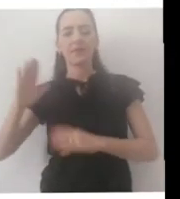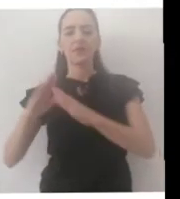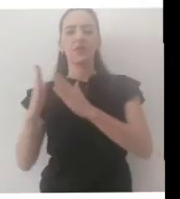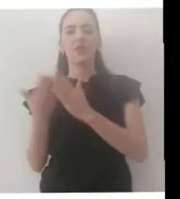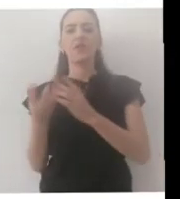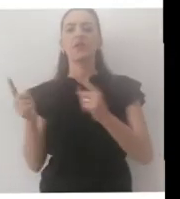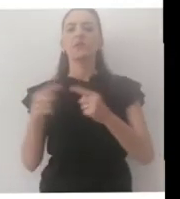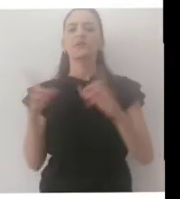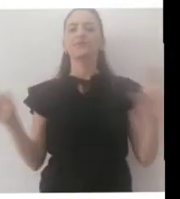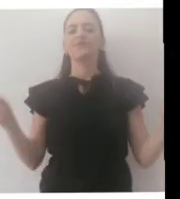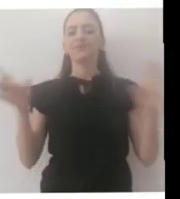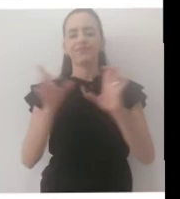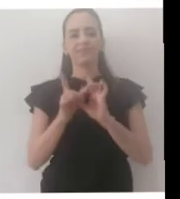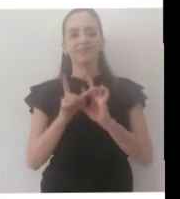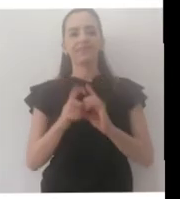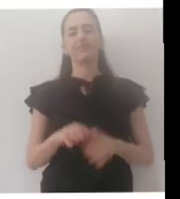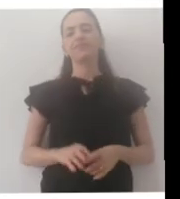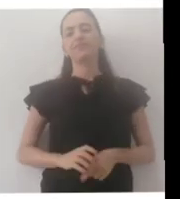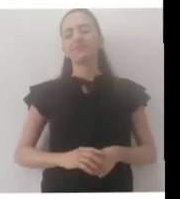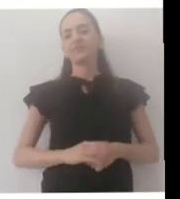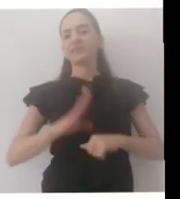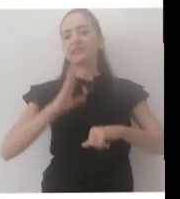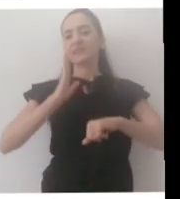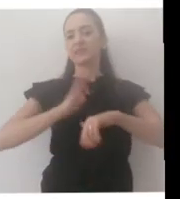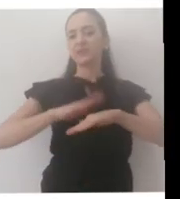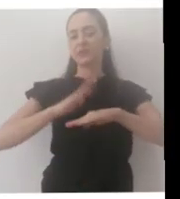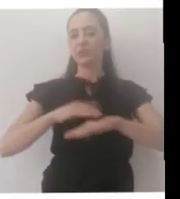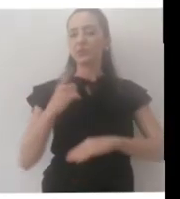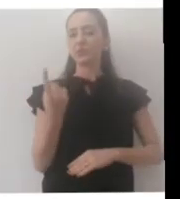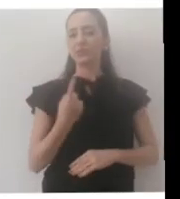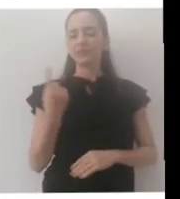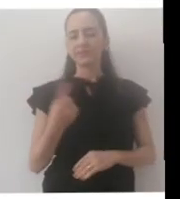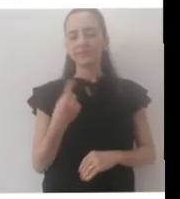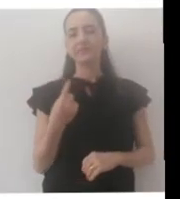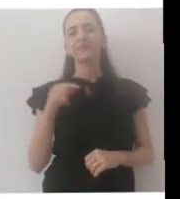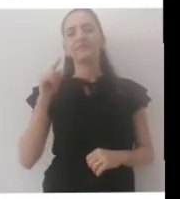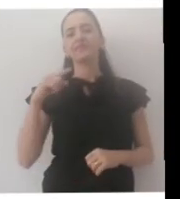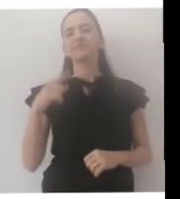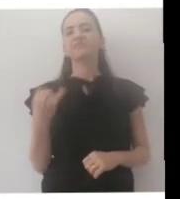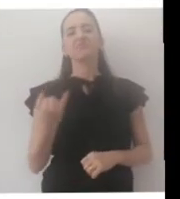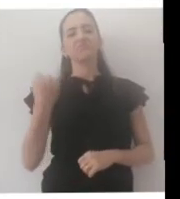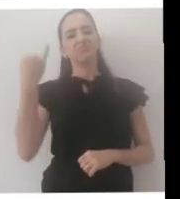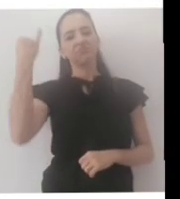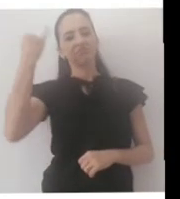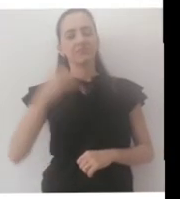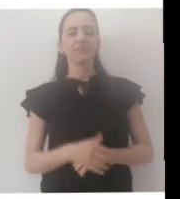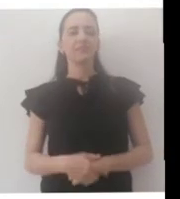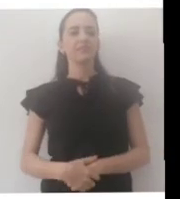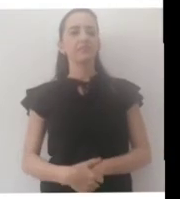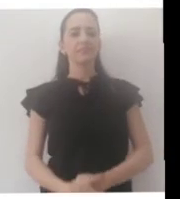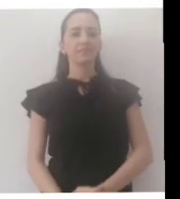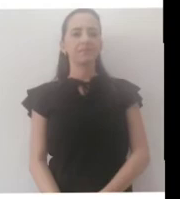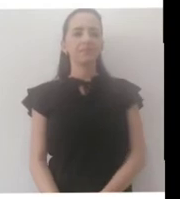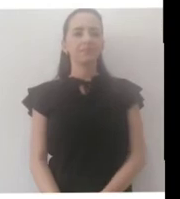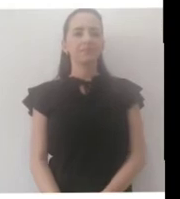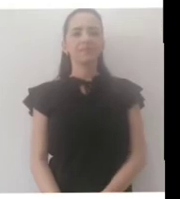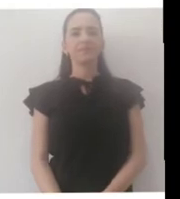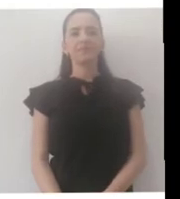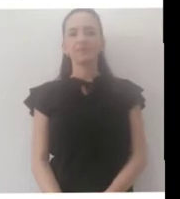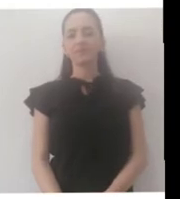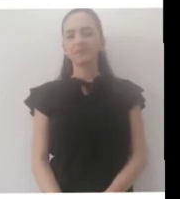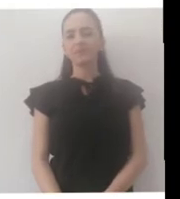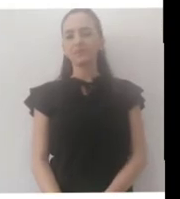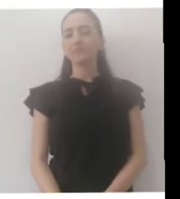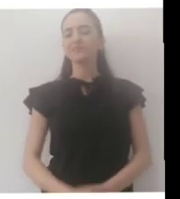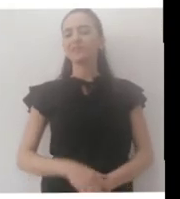escola, a importância de estar junto, né? Esse processo de autonomia como um processo muito importante, por isso que é tão batido hoje a